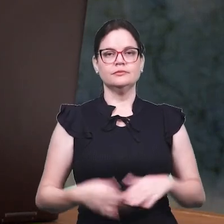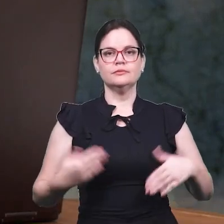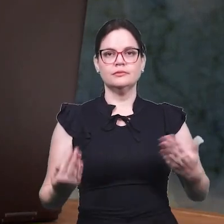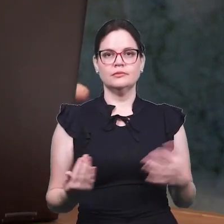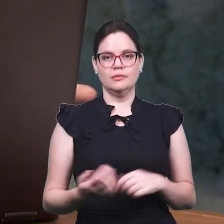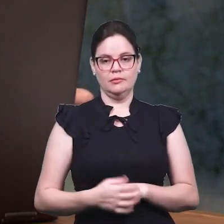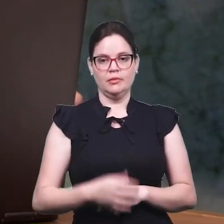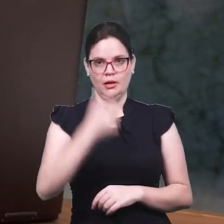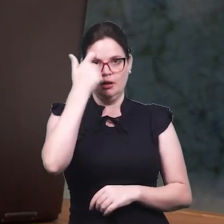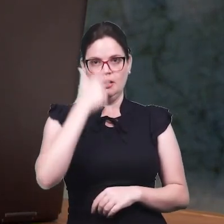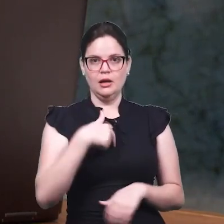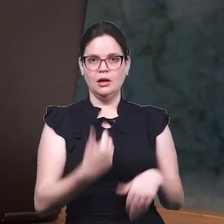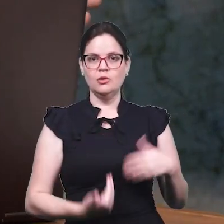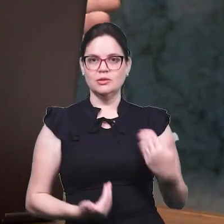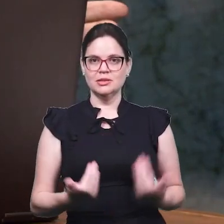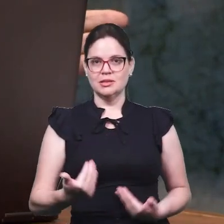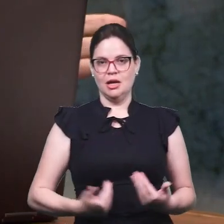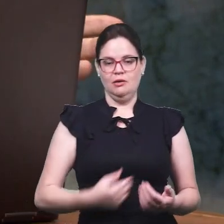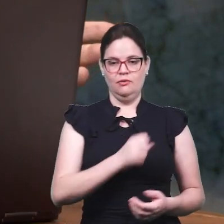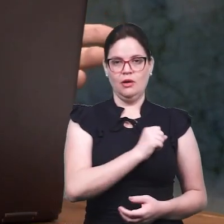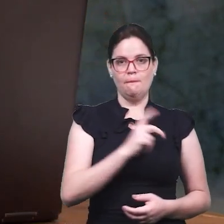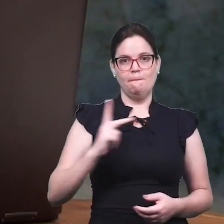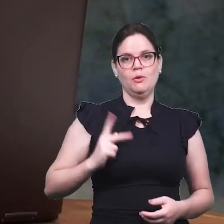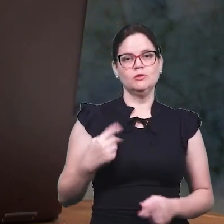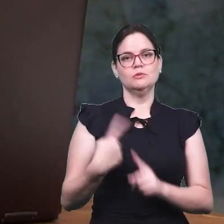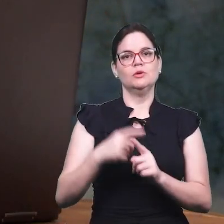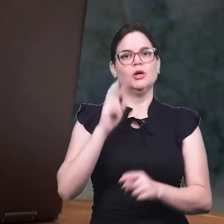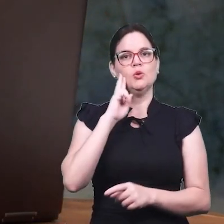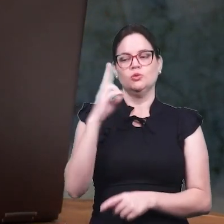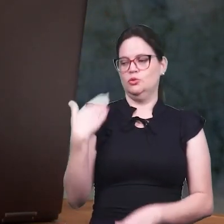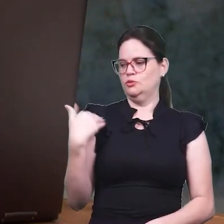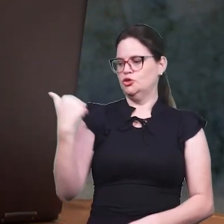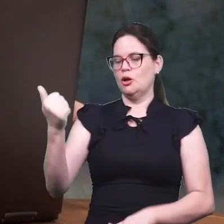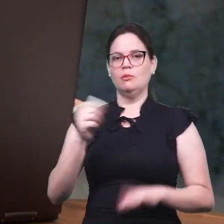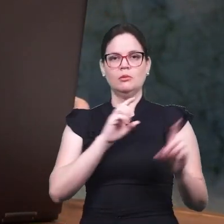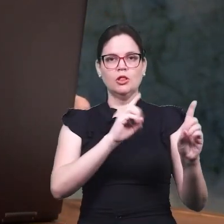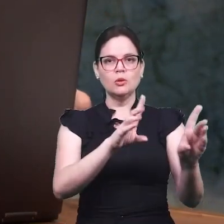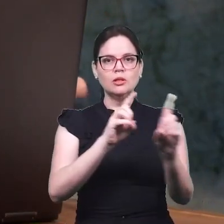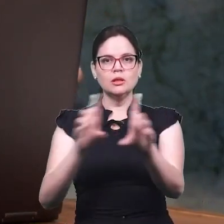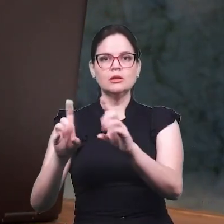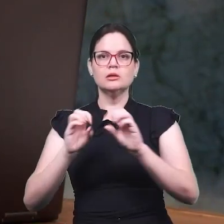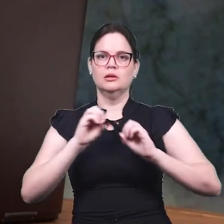servo, chamado apóstolo, separado para o Evangelho.